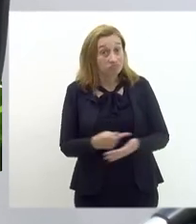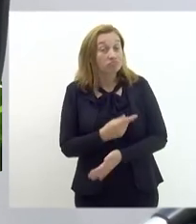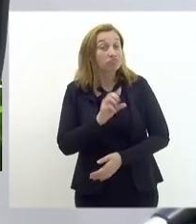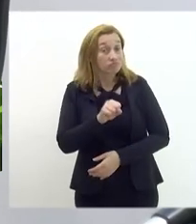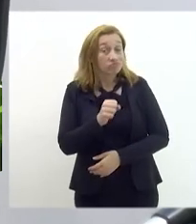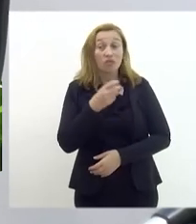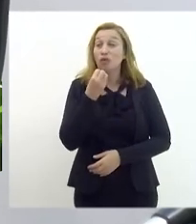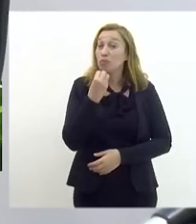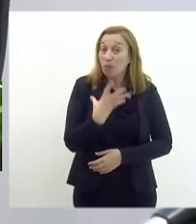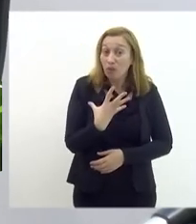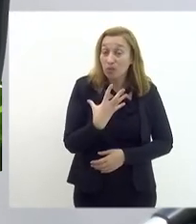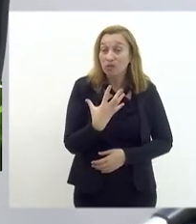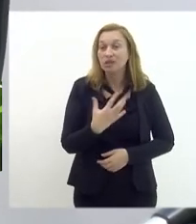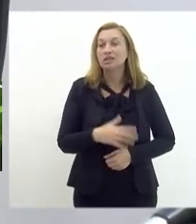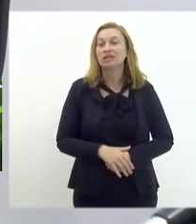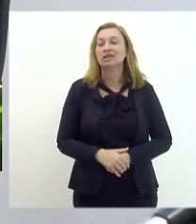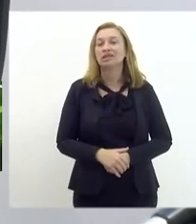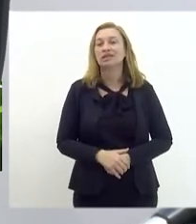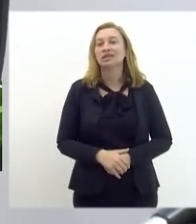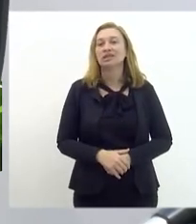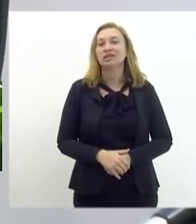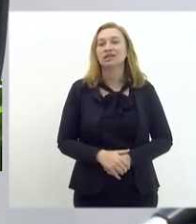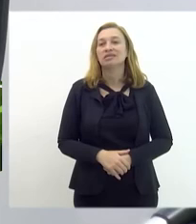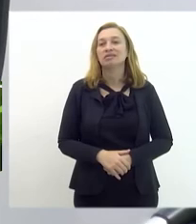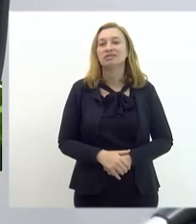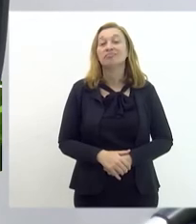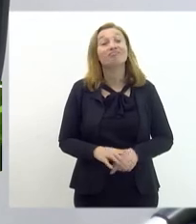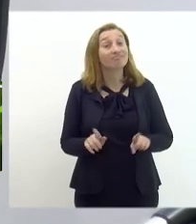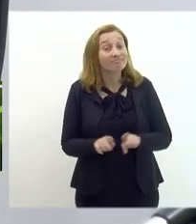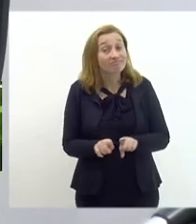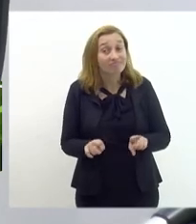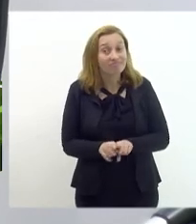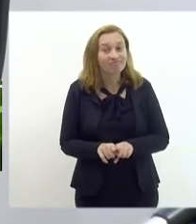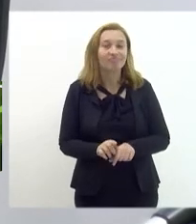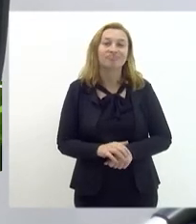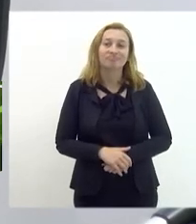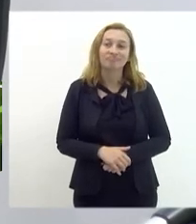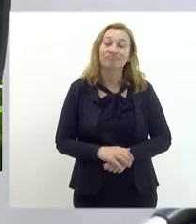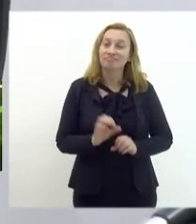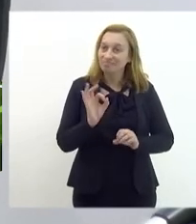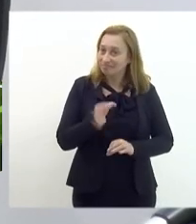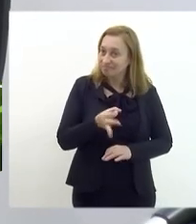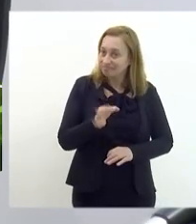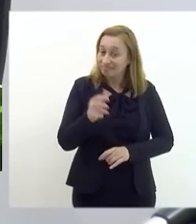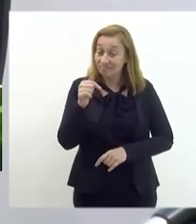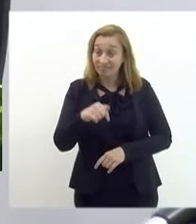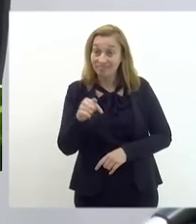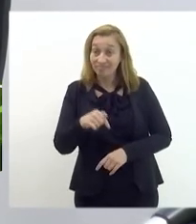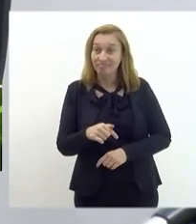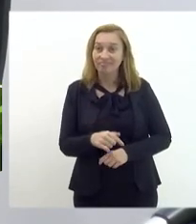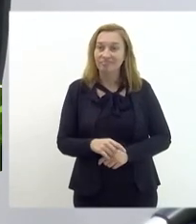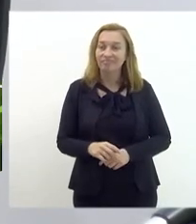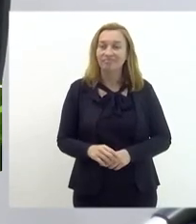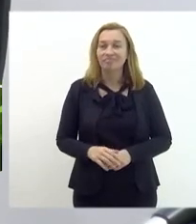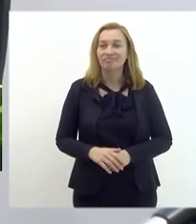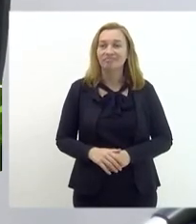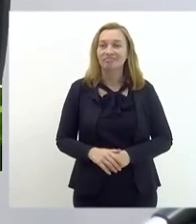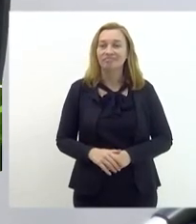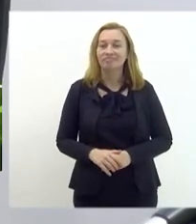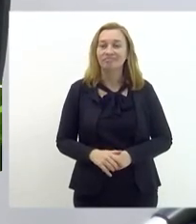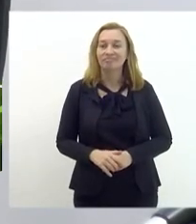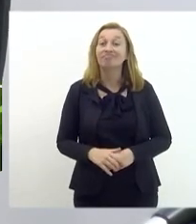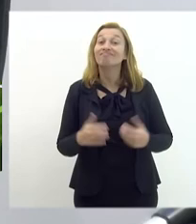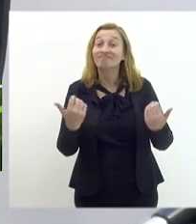muito positivo. E também claro aqui como o norte,